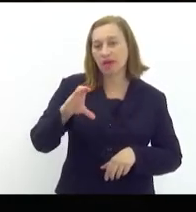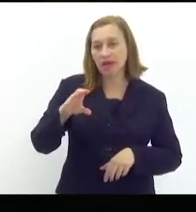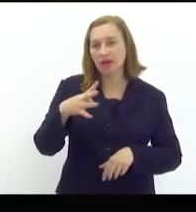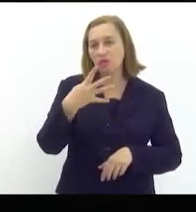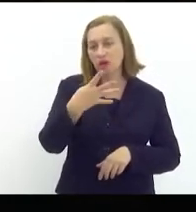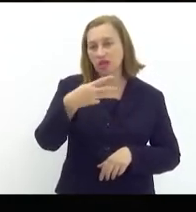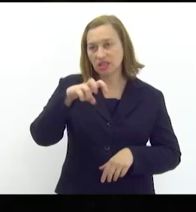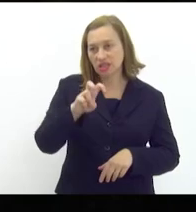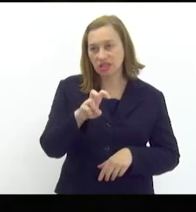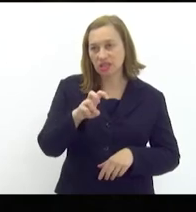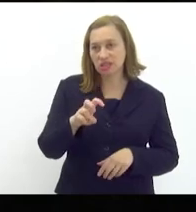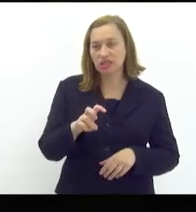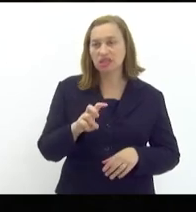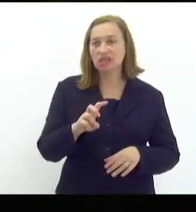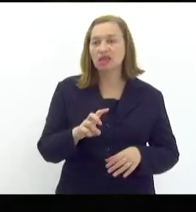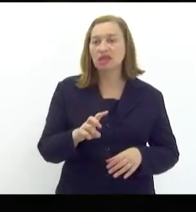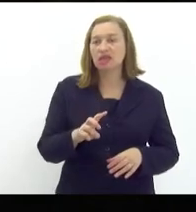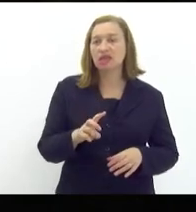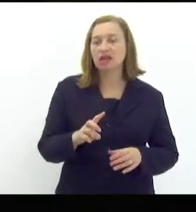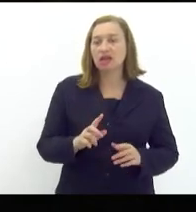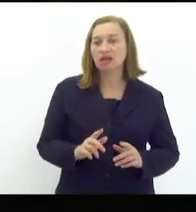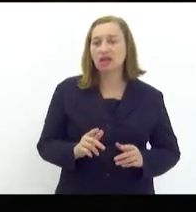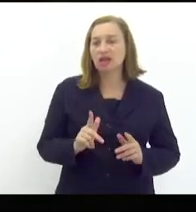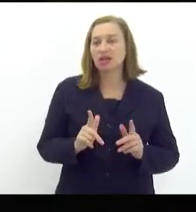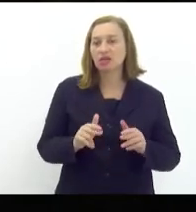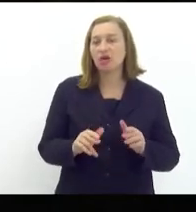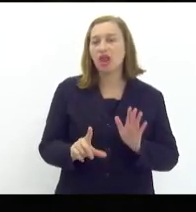ela remete a lei complementar